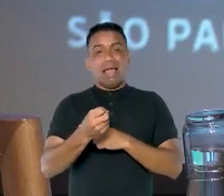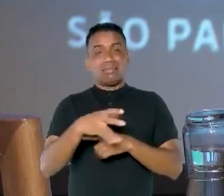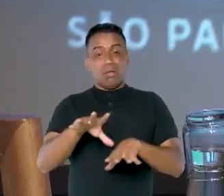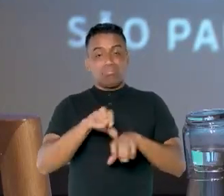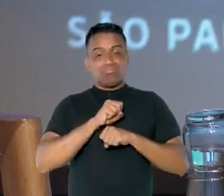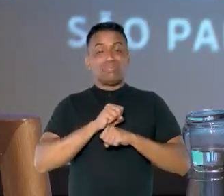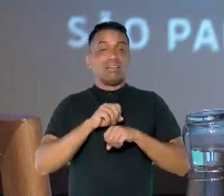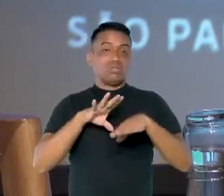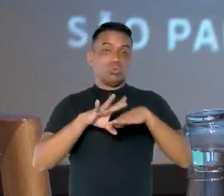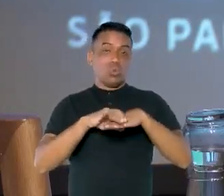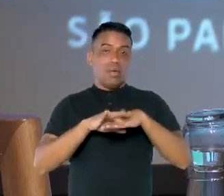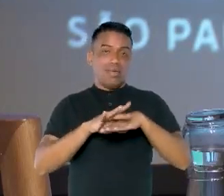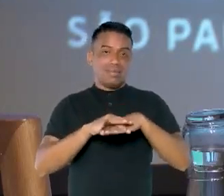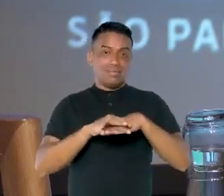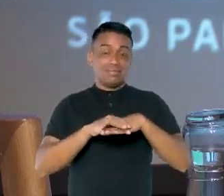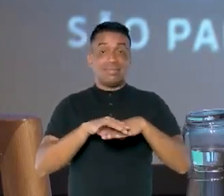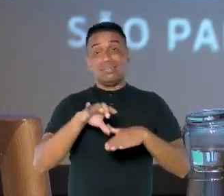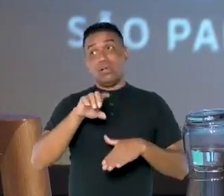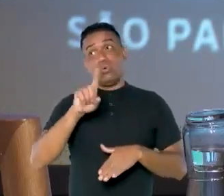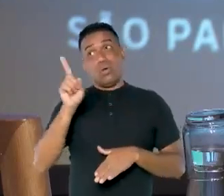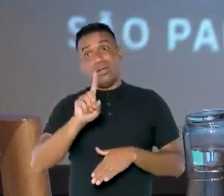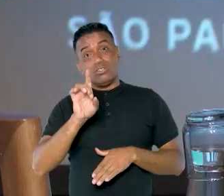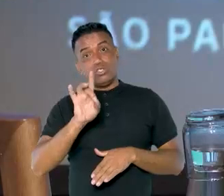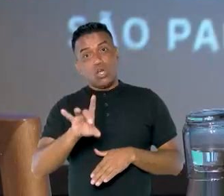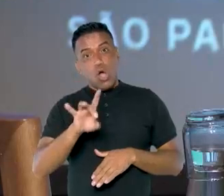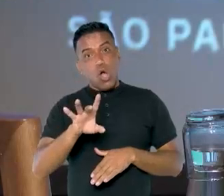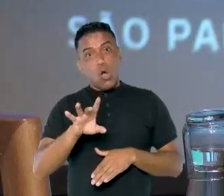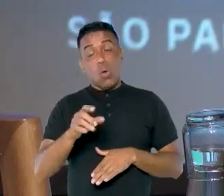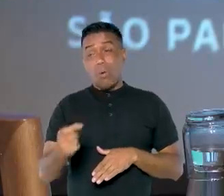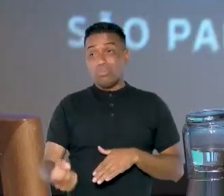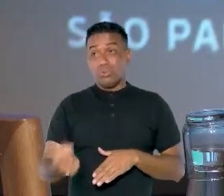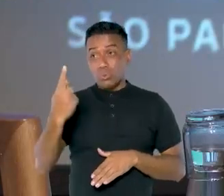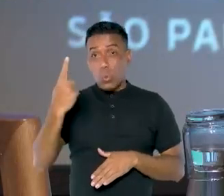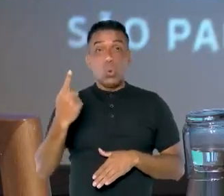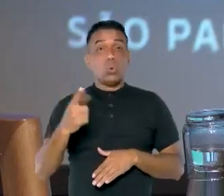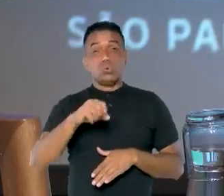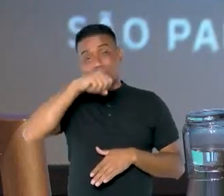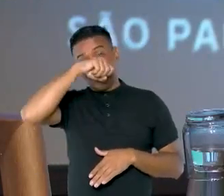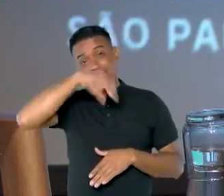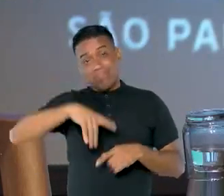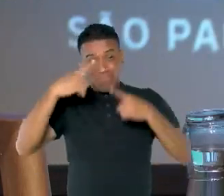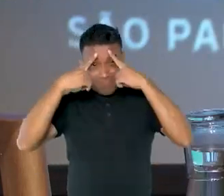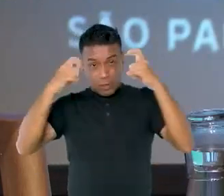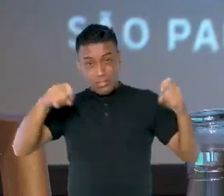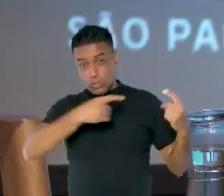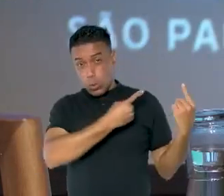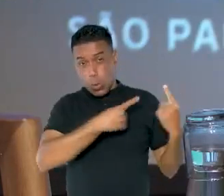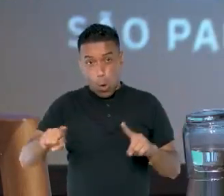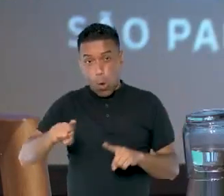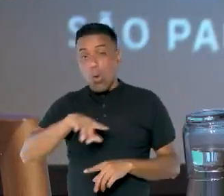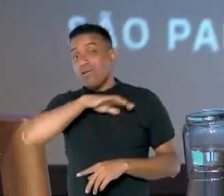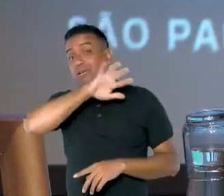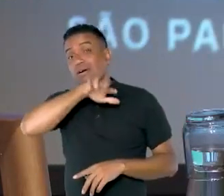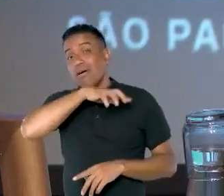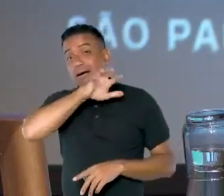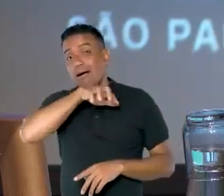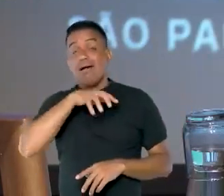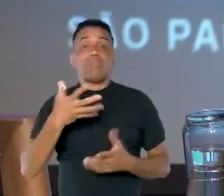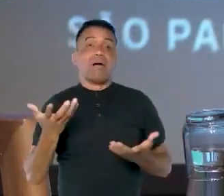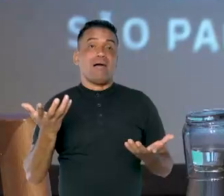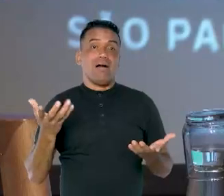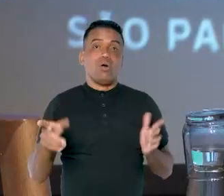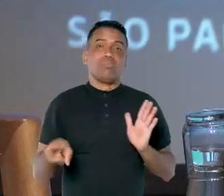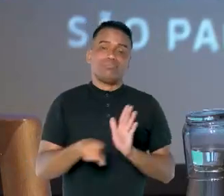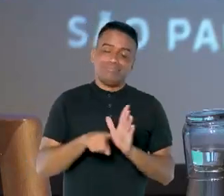doenças. Então, eles não só são um absurdo, uma violência contra a espécie animal, como